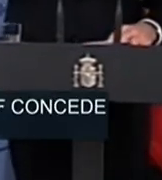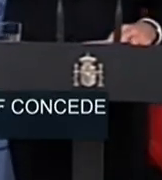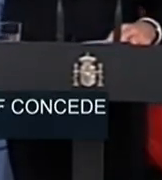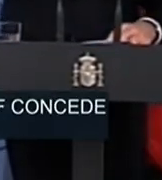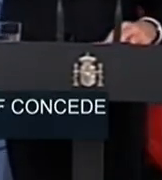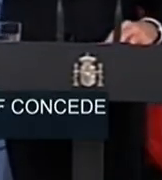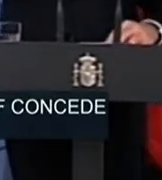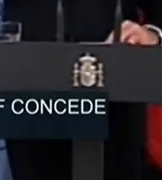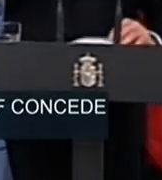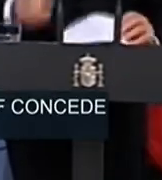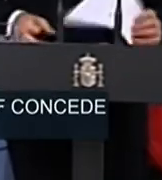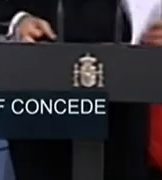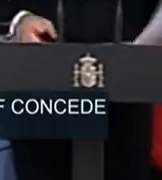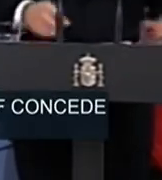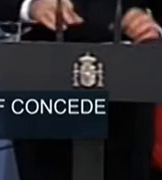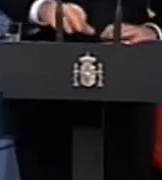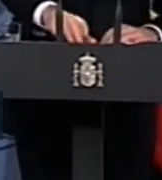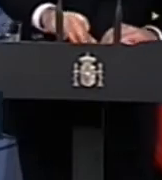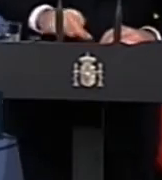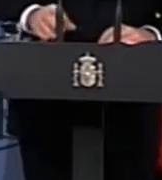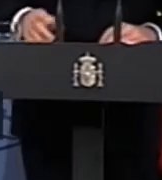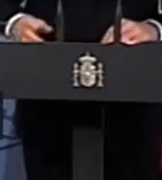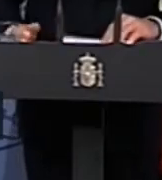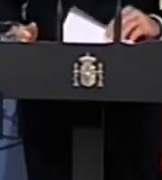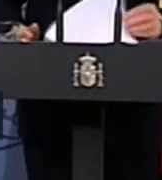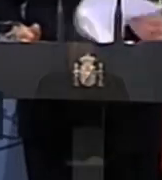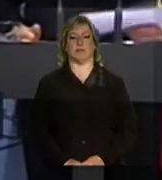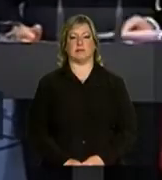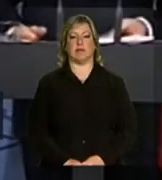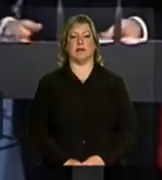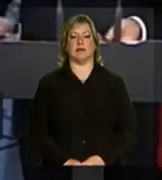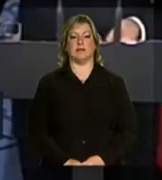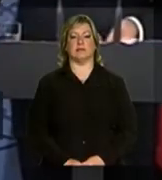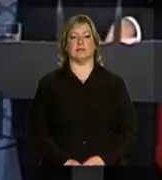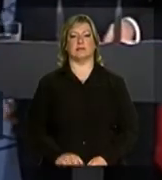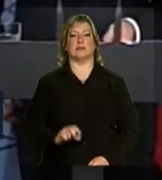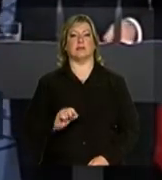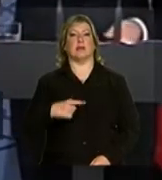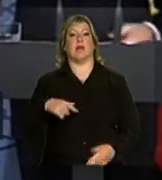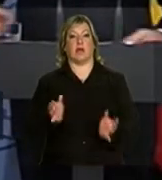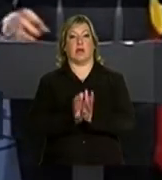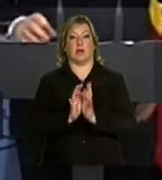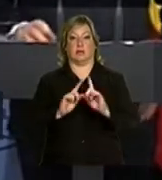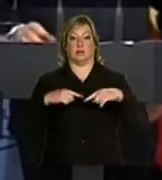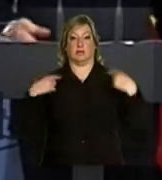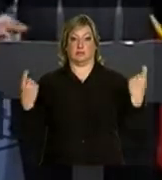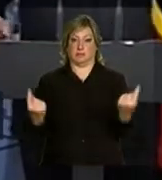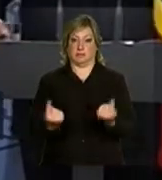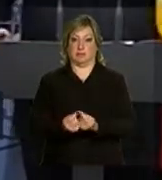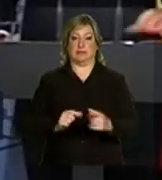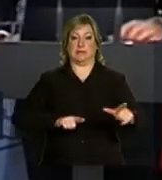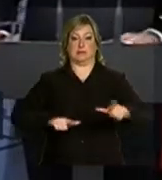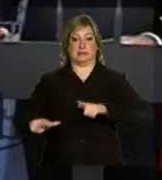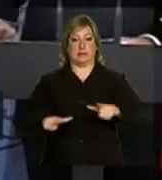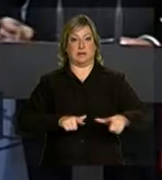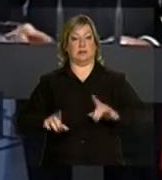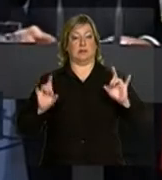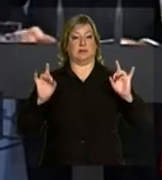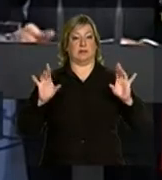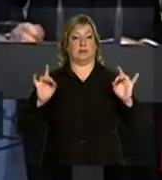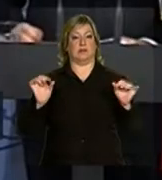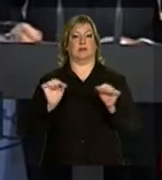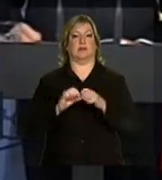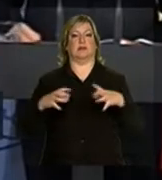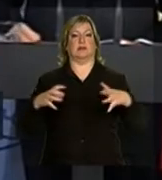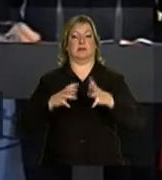Rajoy e eu Mariano Rajoy e mantivemos eu uma reunião de trabalho, do mais alto nível, na qual desenvolvemos um diálogo franco